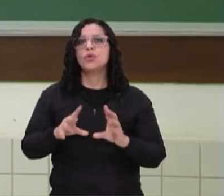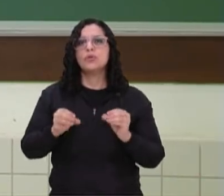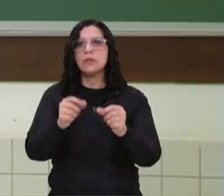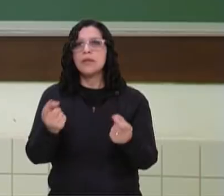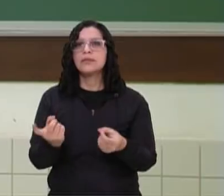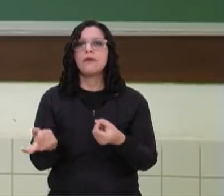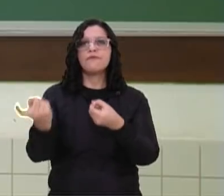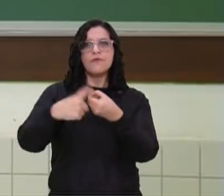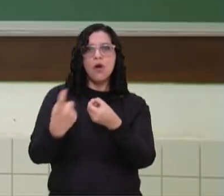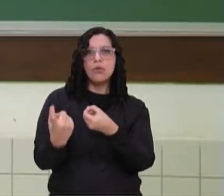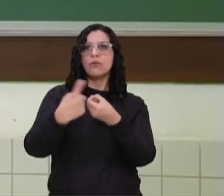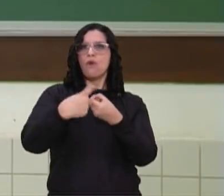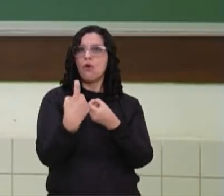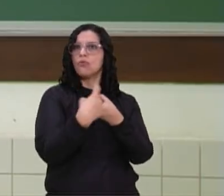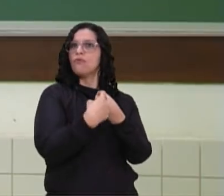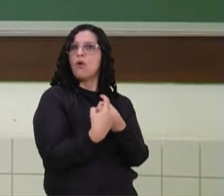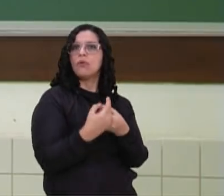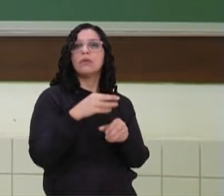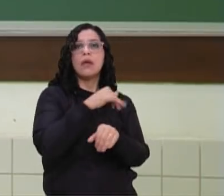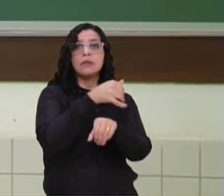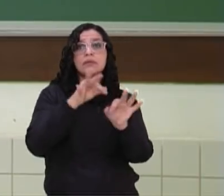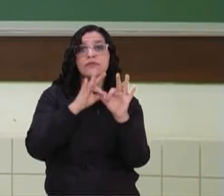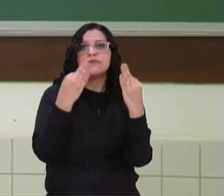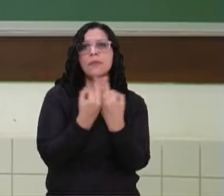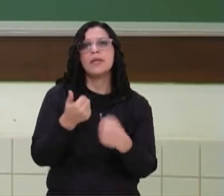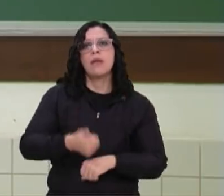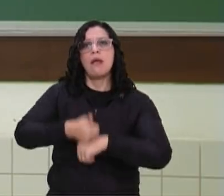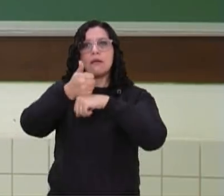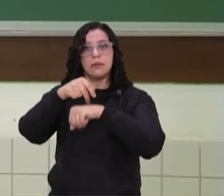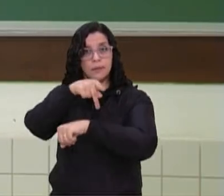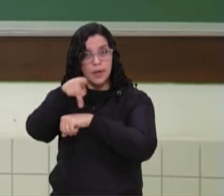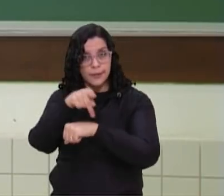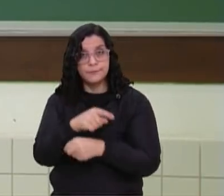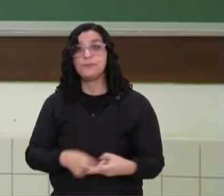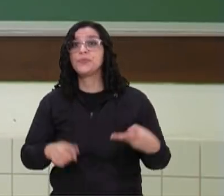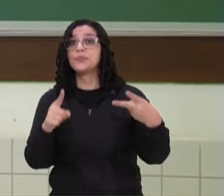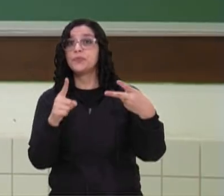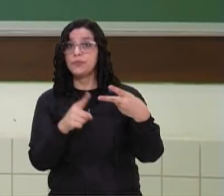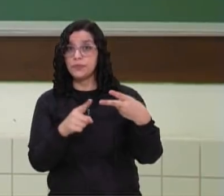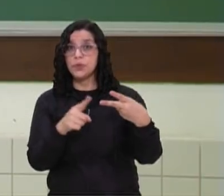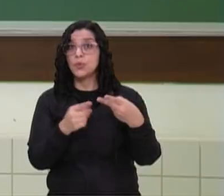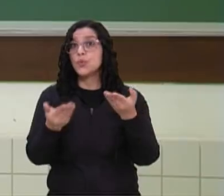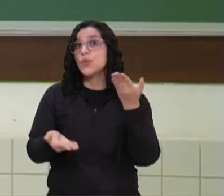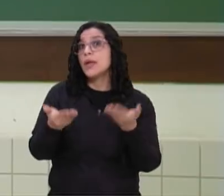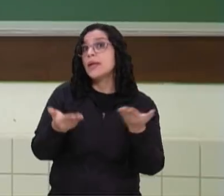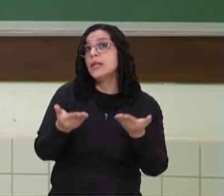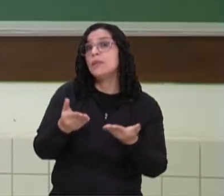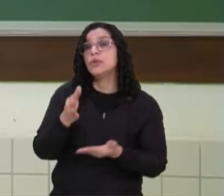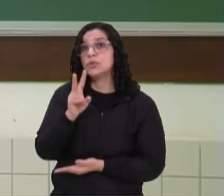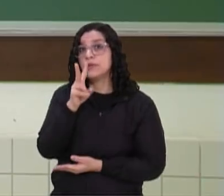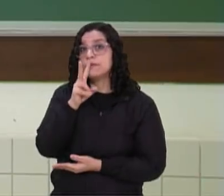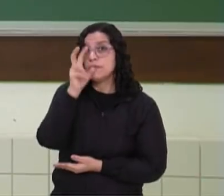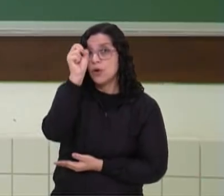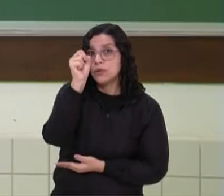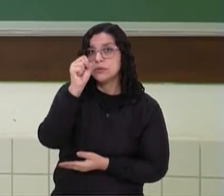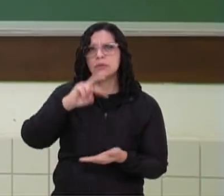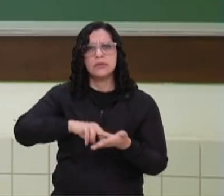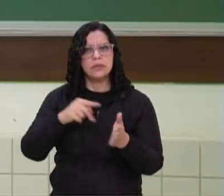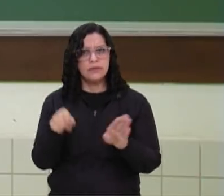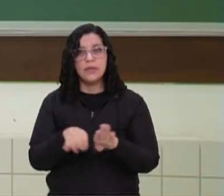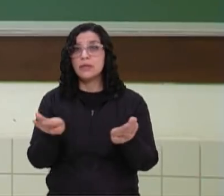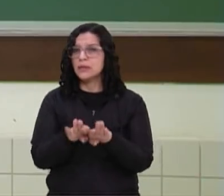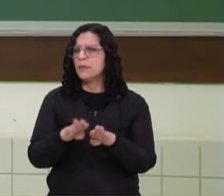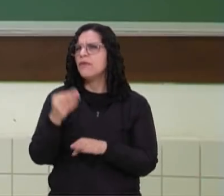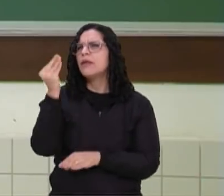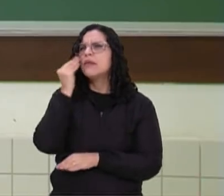às famílias que tinham antes ao governar os seus países. E o outro vai ser o princípio de equilíbrio de forças, o qual eles procuravam